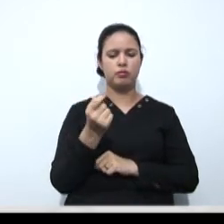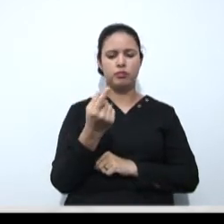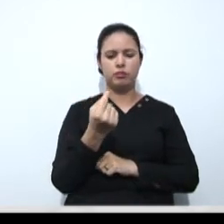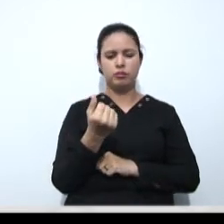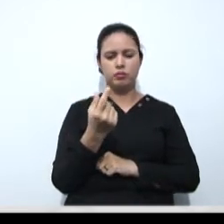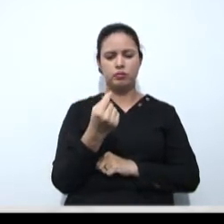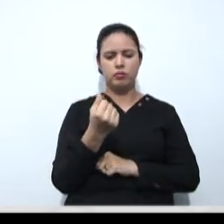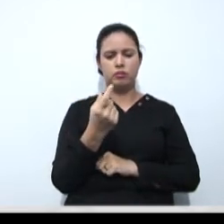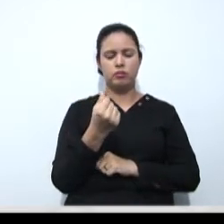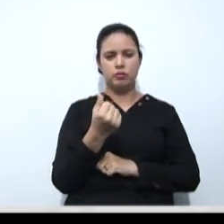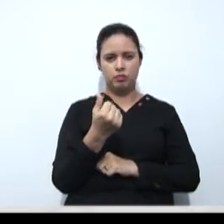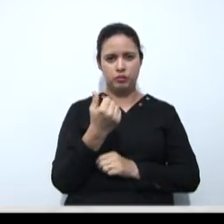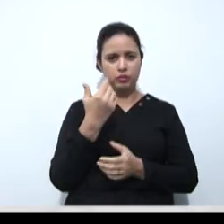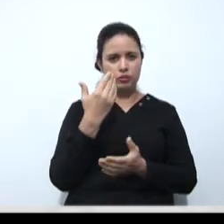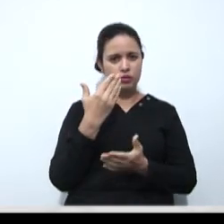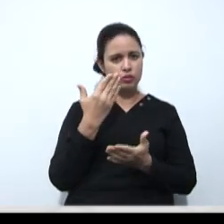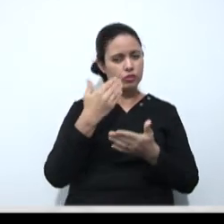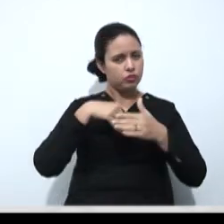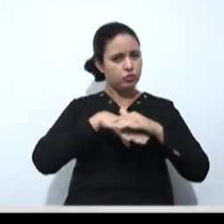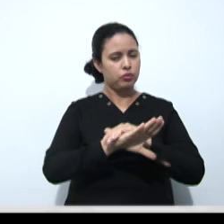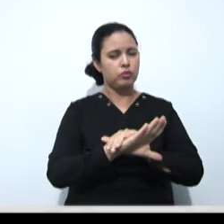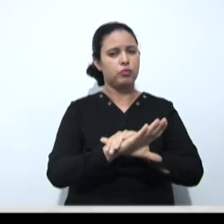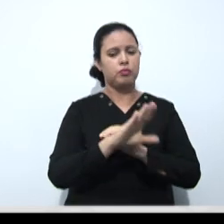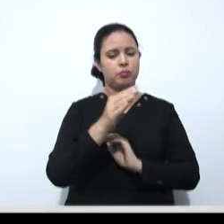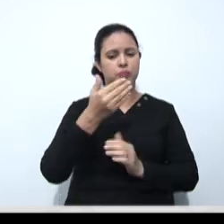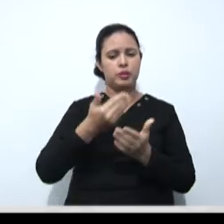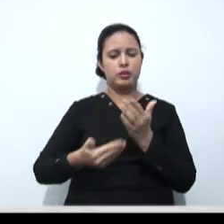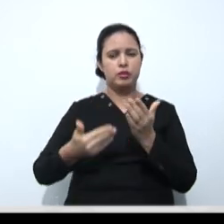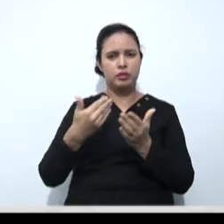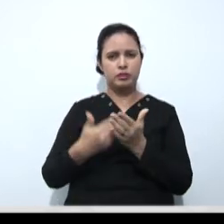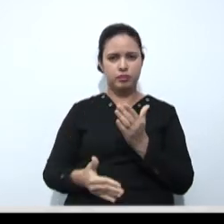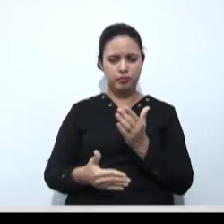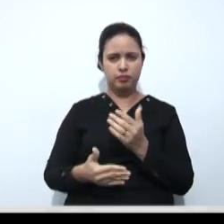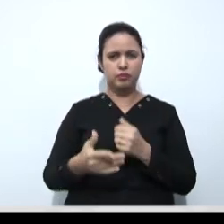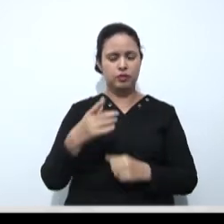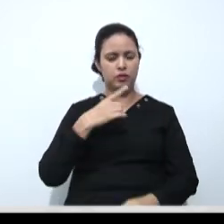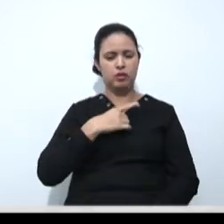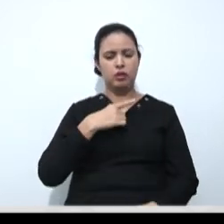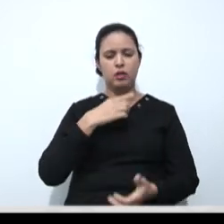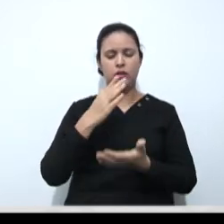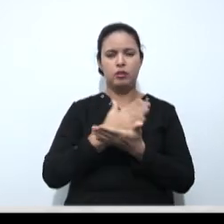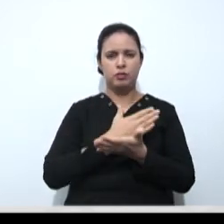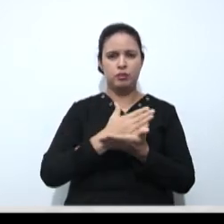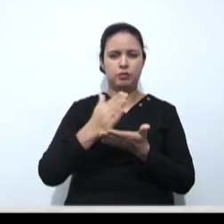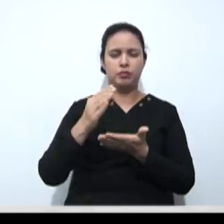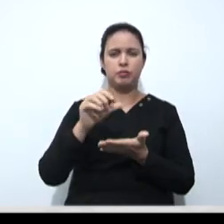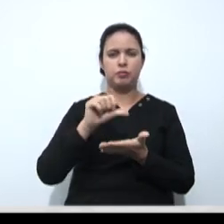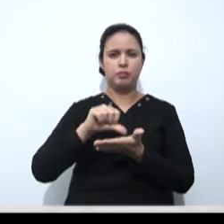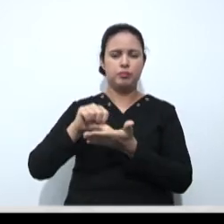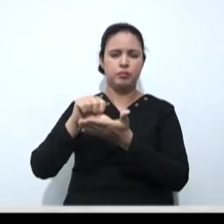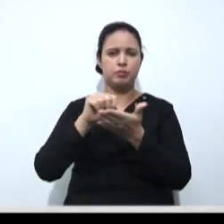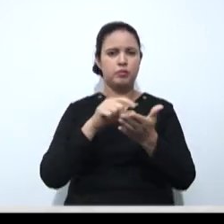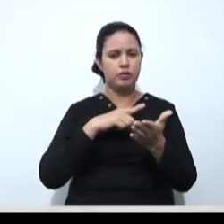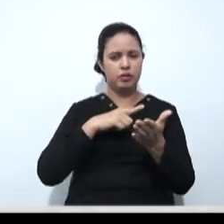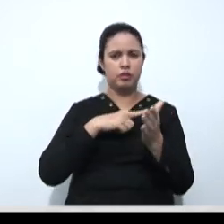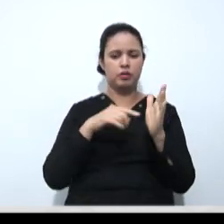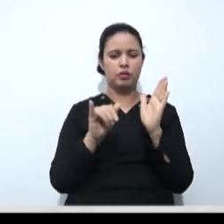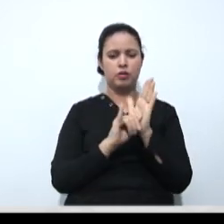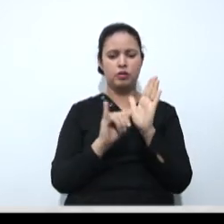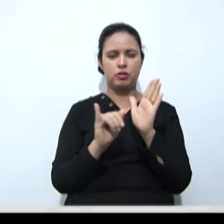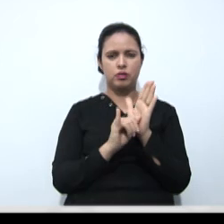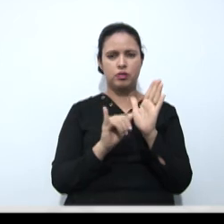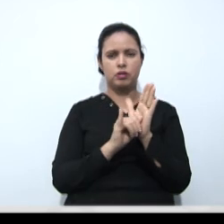capital a fundo perdido. Existem algumas fundações, existem alguns órgãos que trabalham com editais e